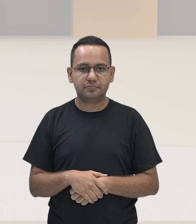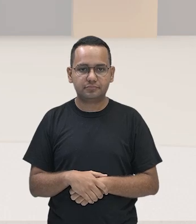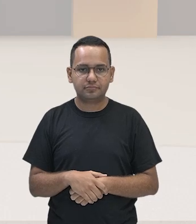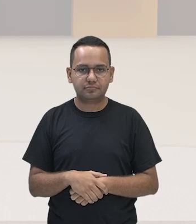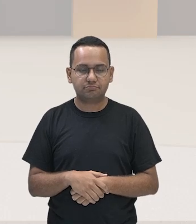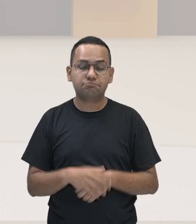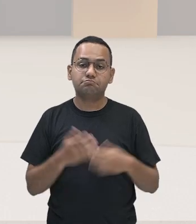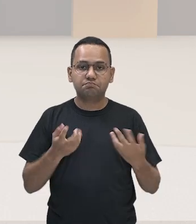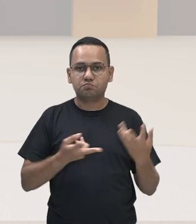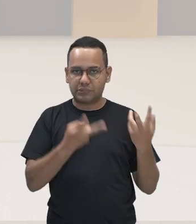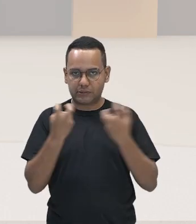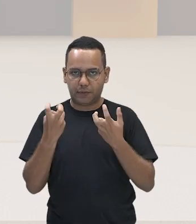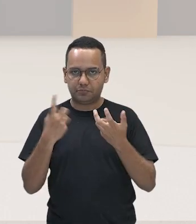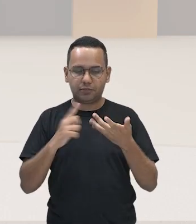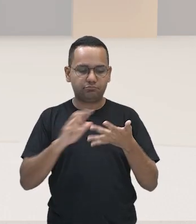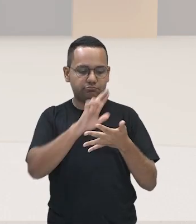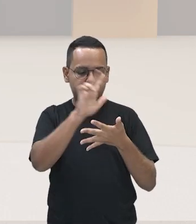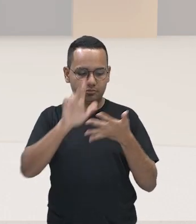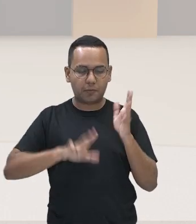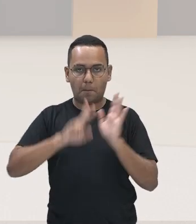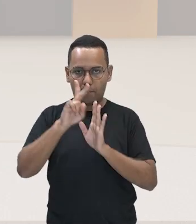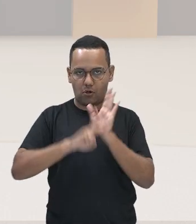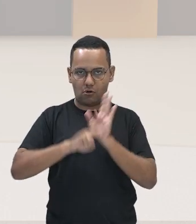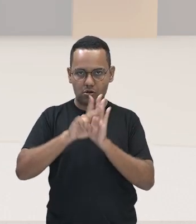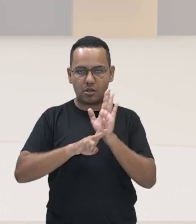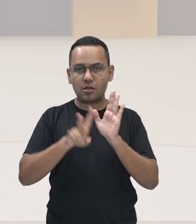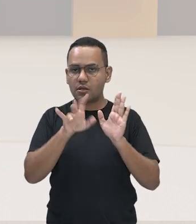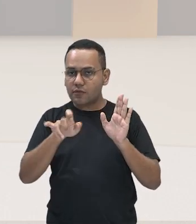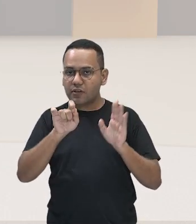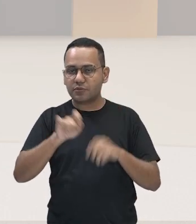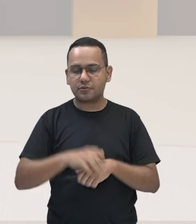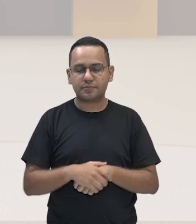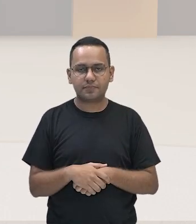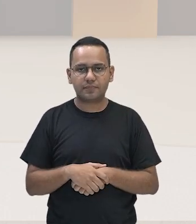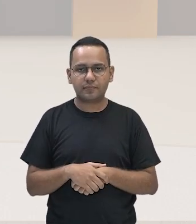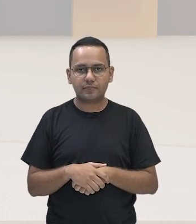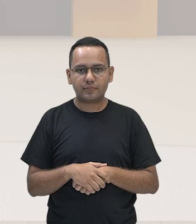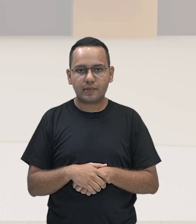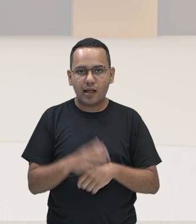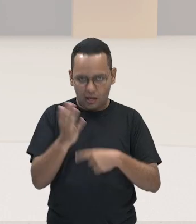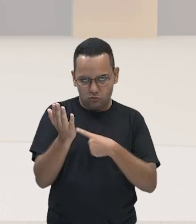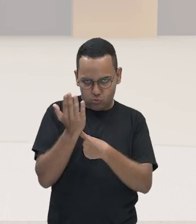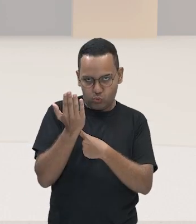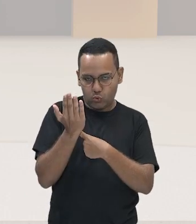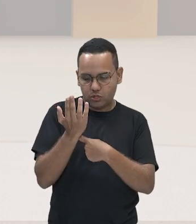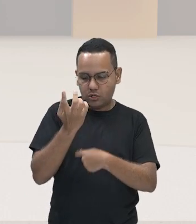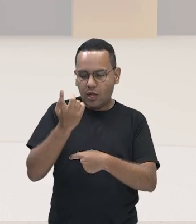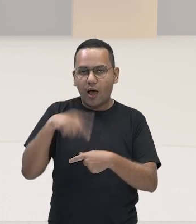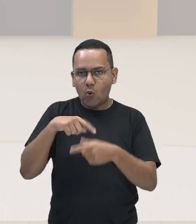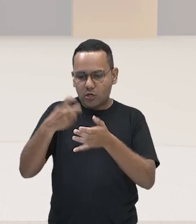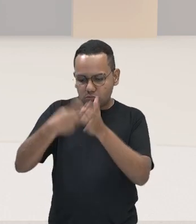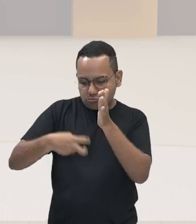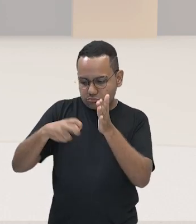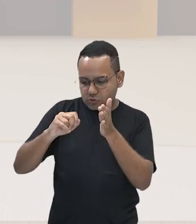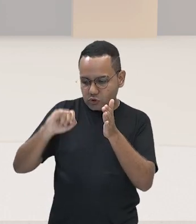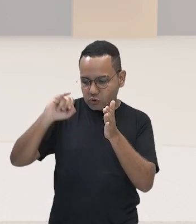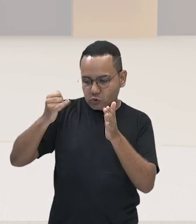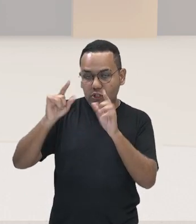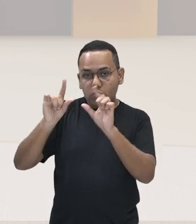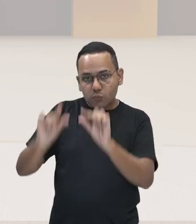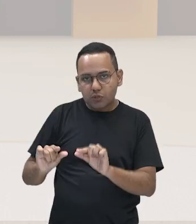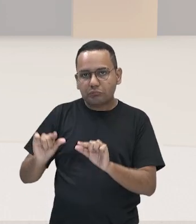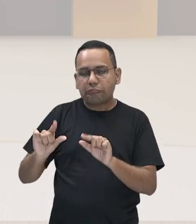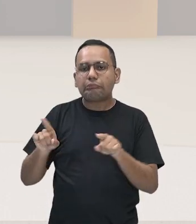né, vários projetos que ajudam tanto a baixar os custos como a incentivar alguns projetos, né,